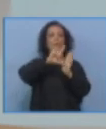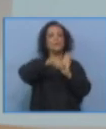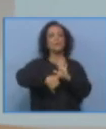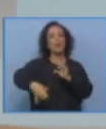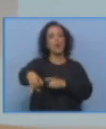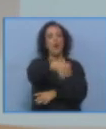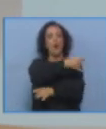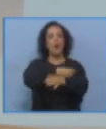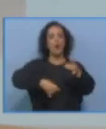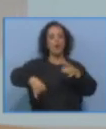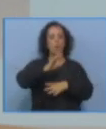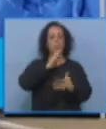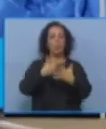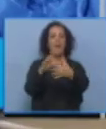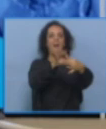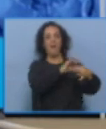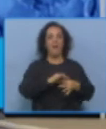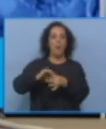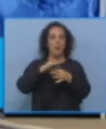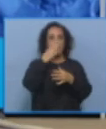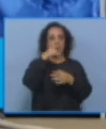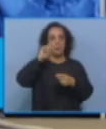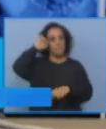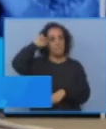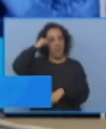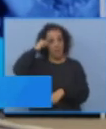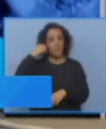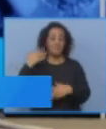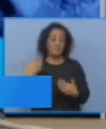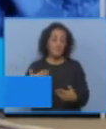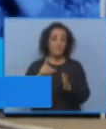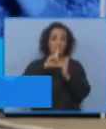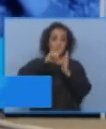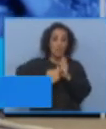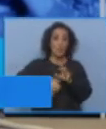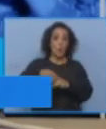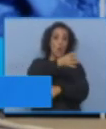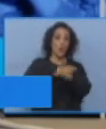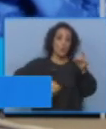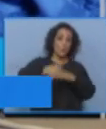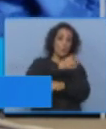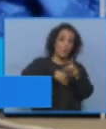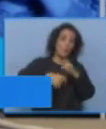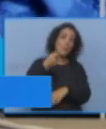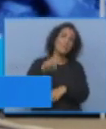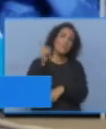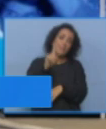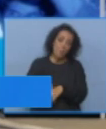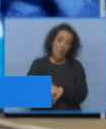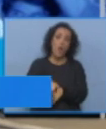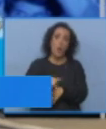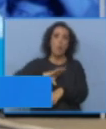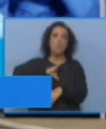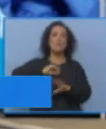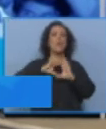europeu que acaba por estar em causa. Eu acho que é a unidade do projeto europeu e um bocadinho os equilíbrios do próprio